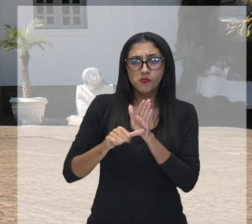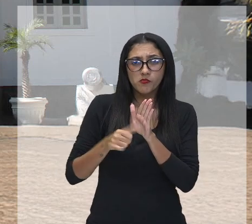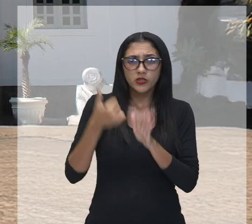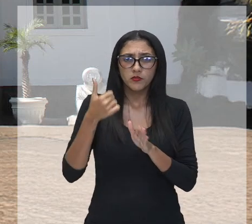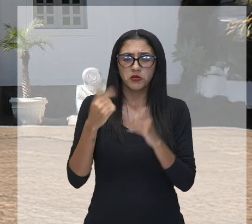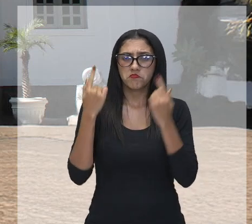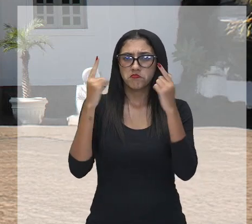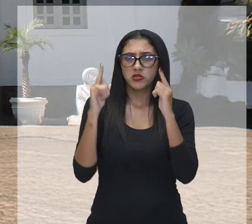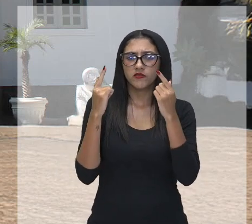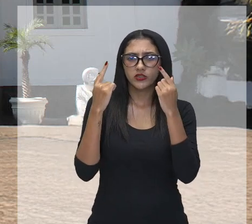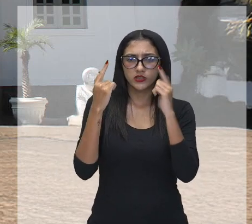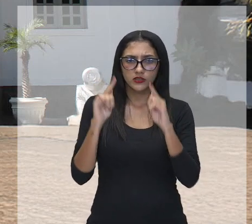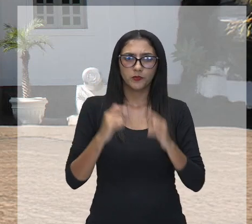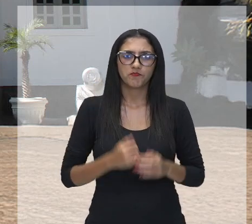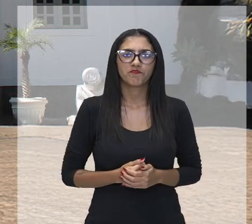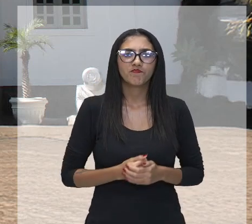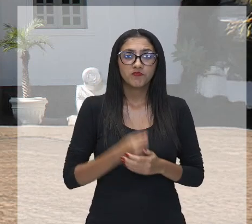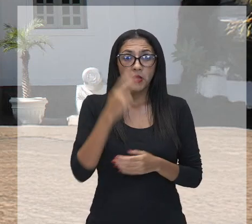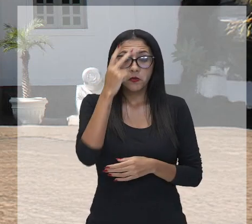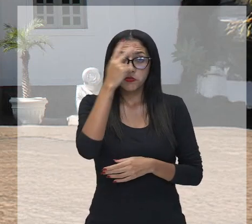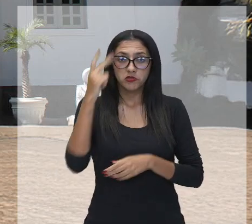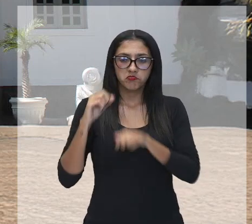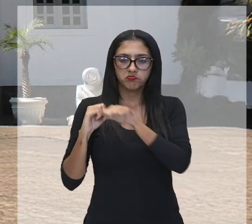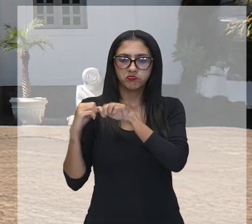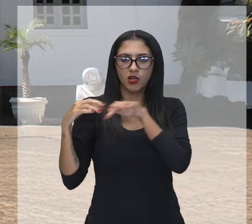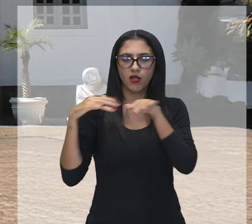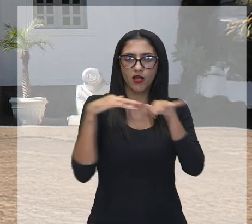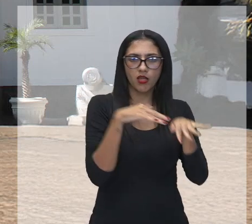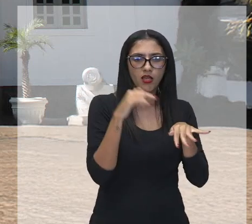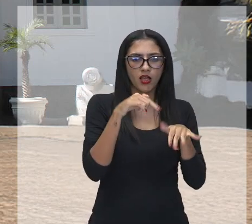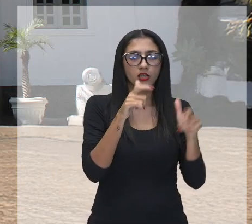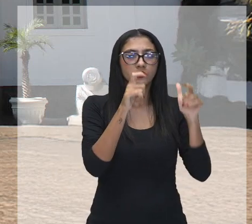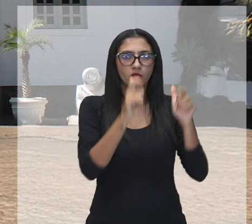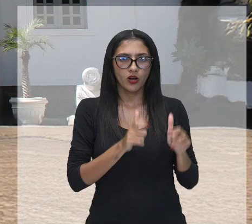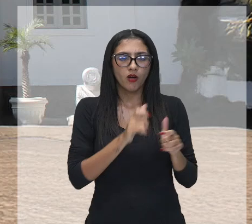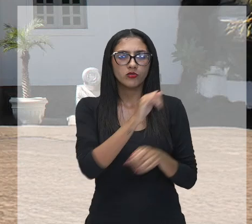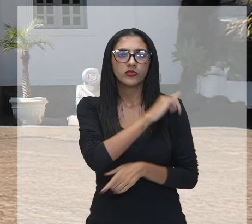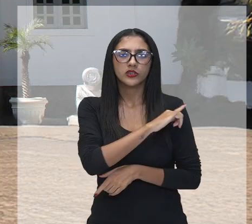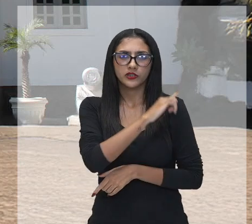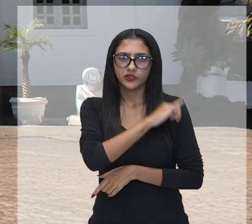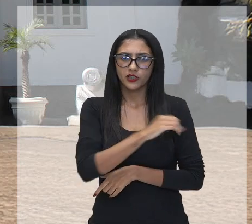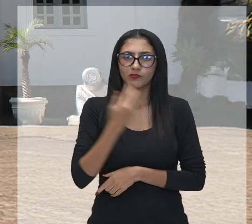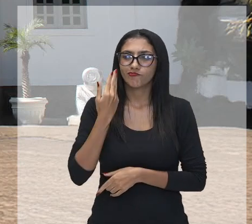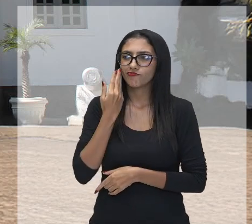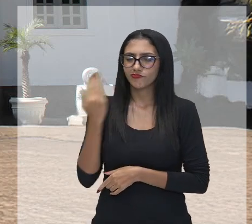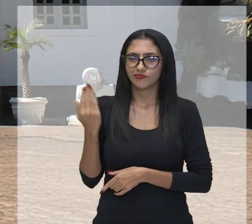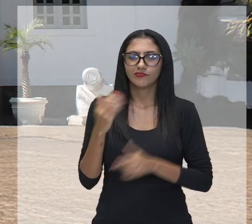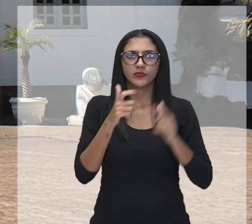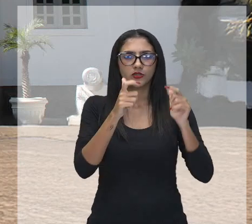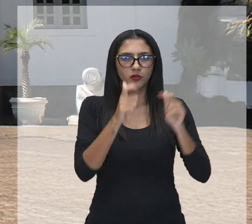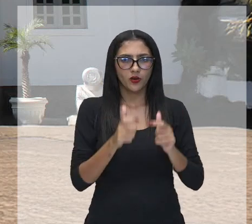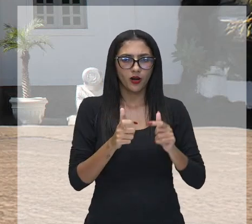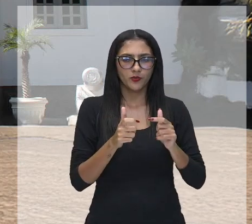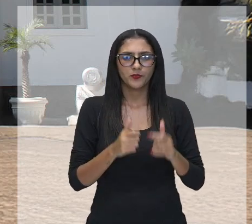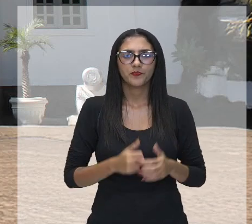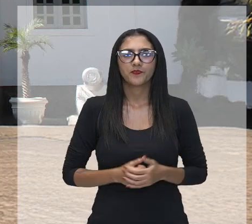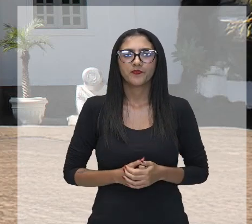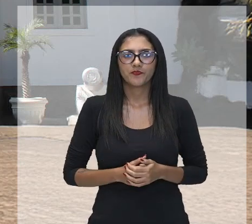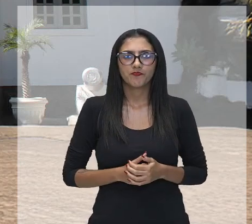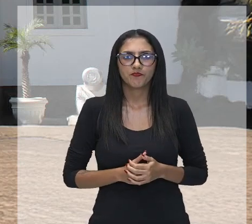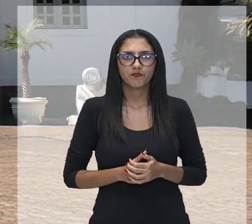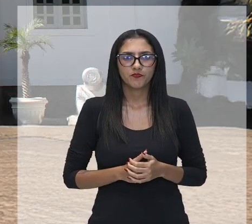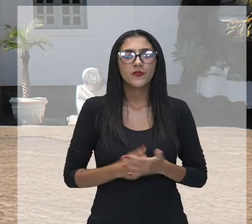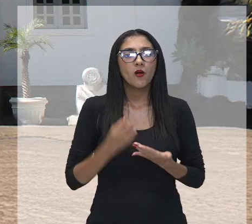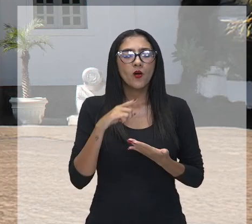tenentista. Rebeldes vão ocupar o Forte de Copacabana no Rio de Janeiro. Né? Estamos aqui na frente desse forte e ele vai representar justamente